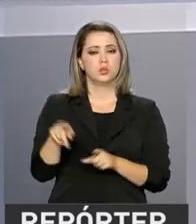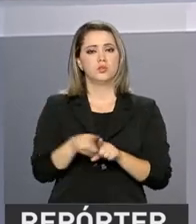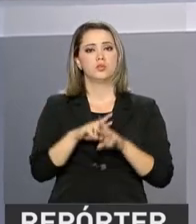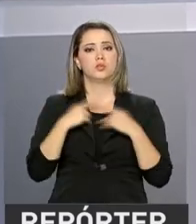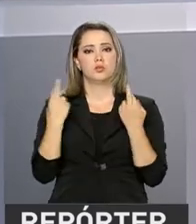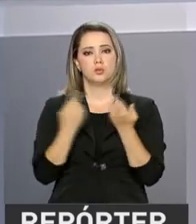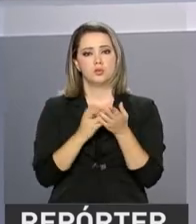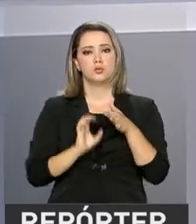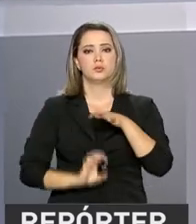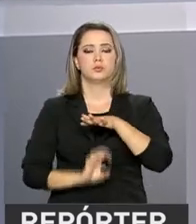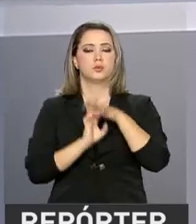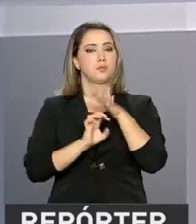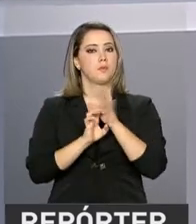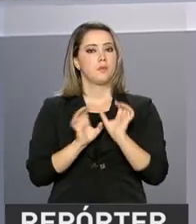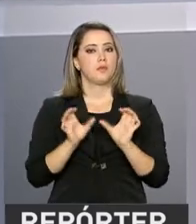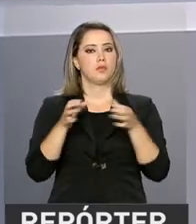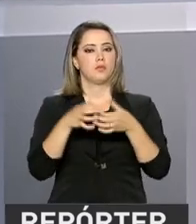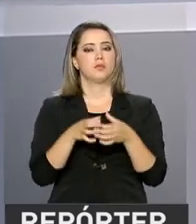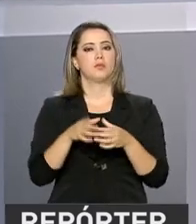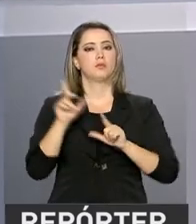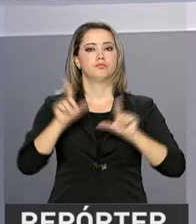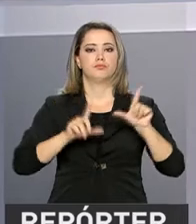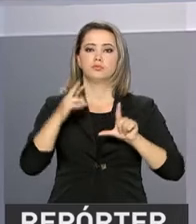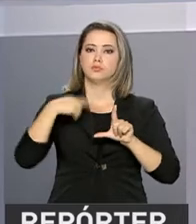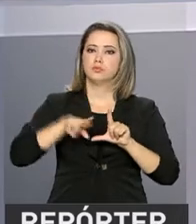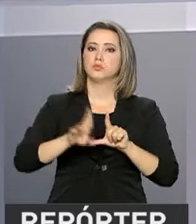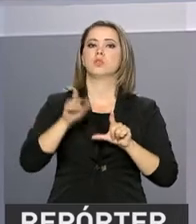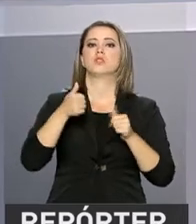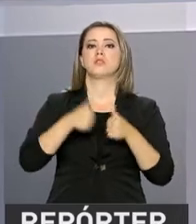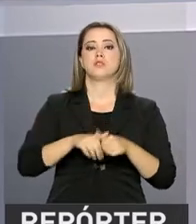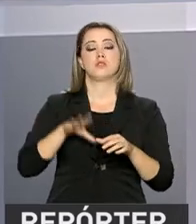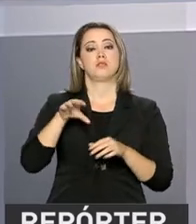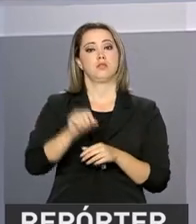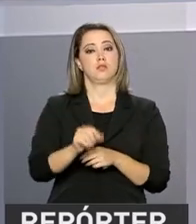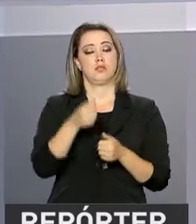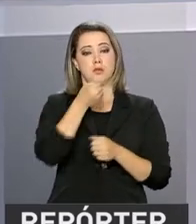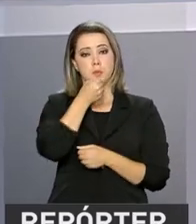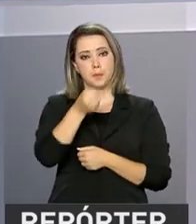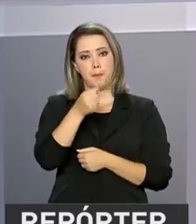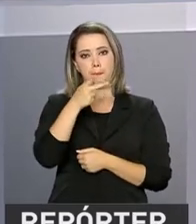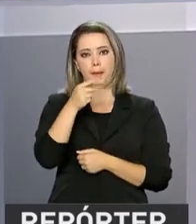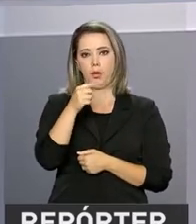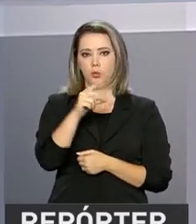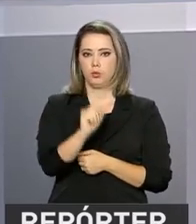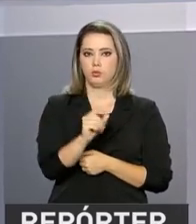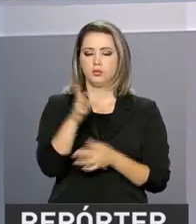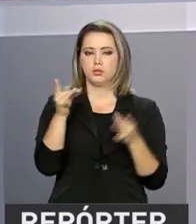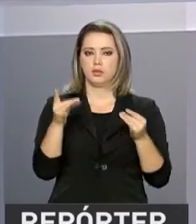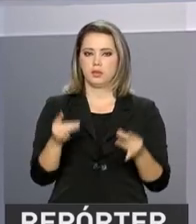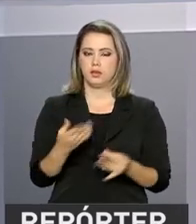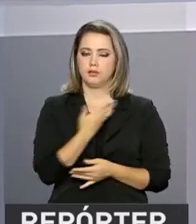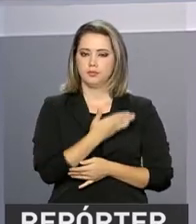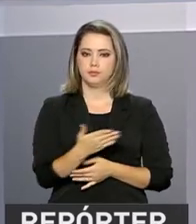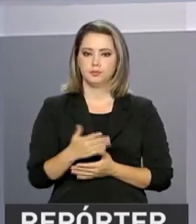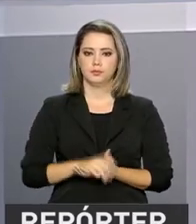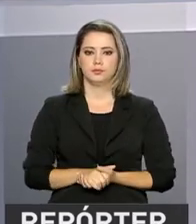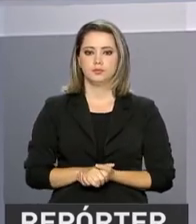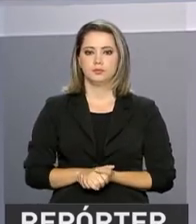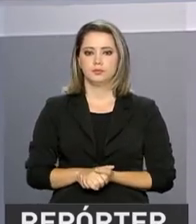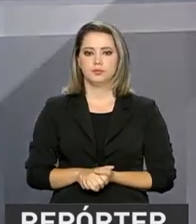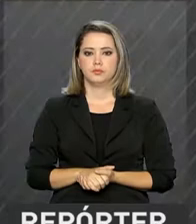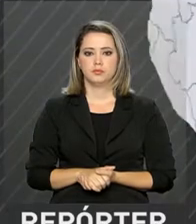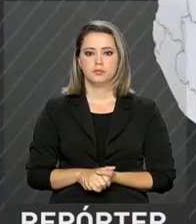tem reuniões com empresários a equipe da tv br está em oslo e repórter paulo la sálvia tem as informações